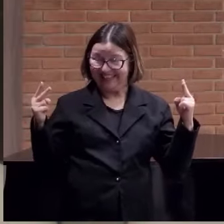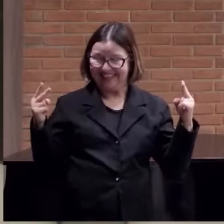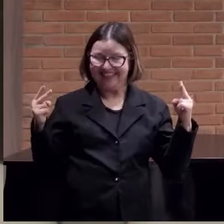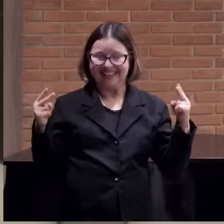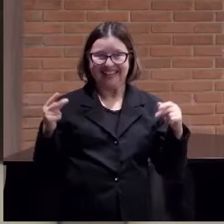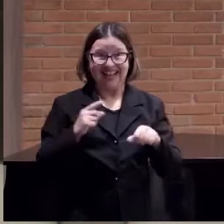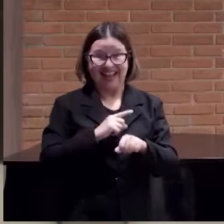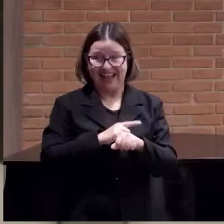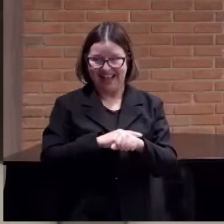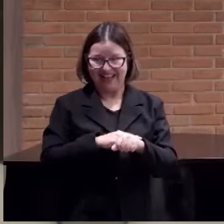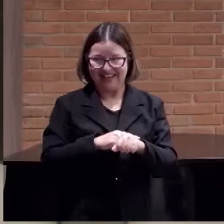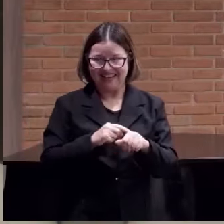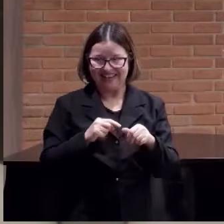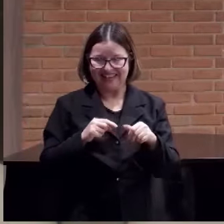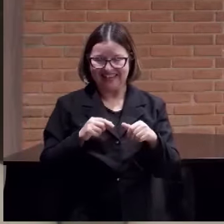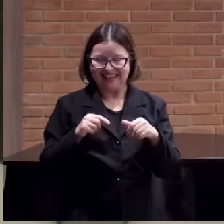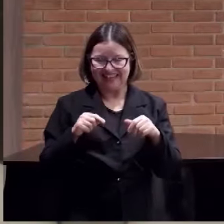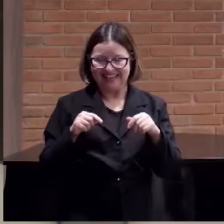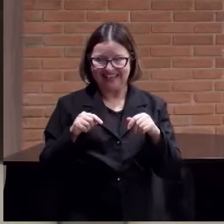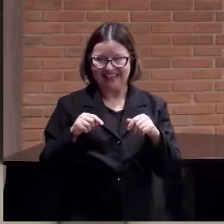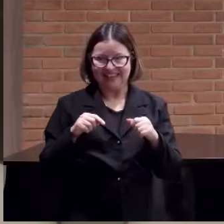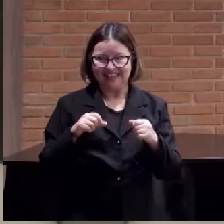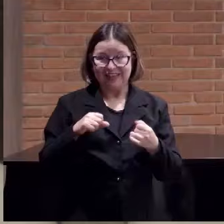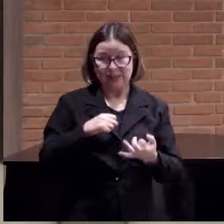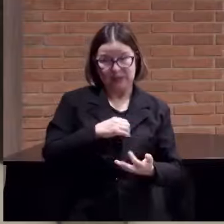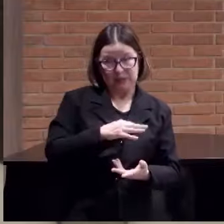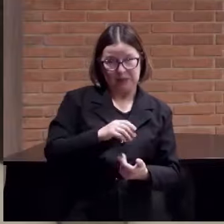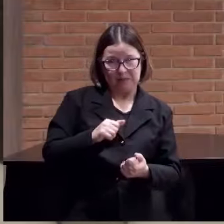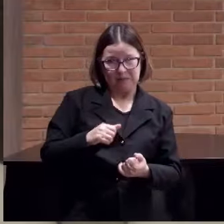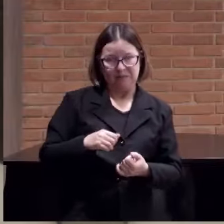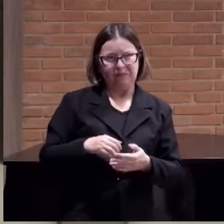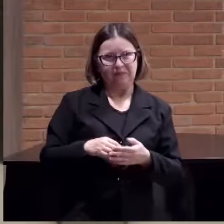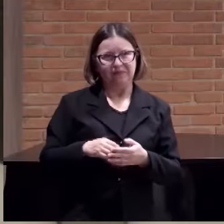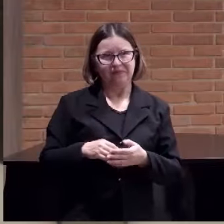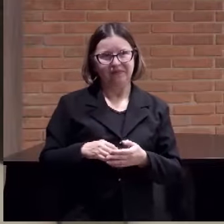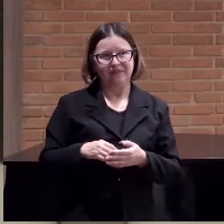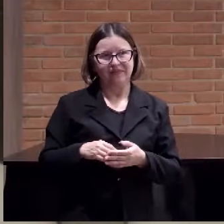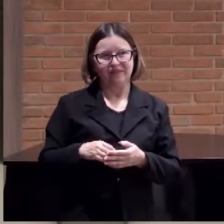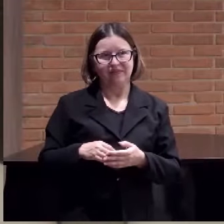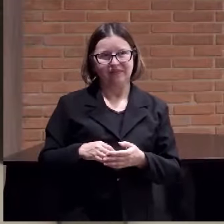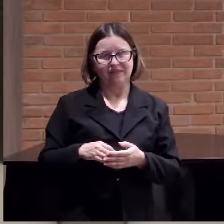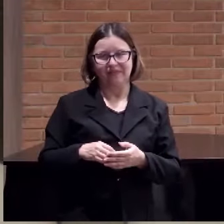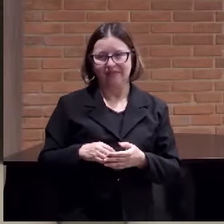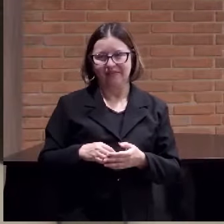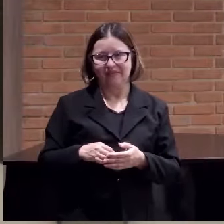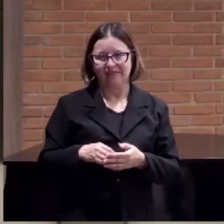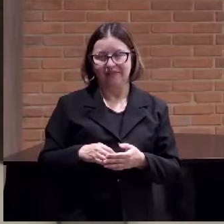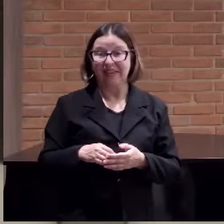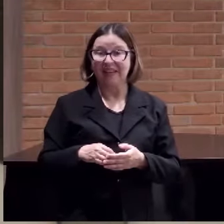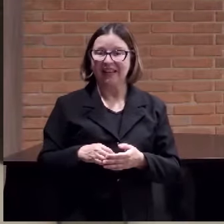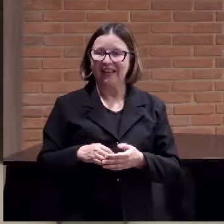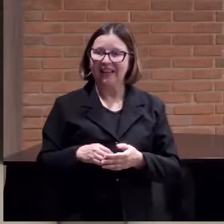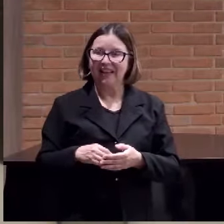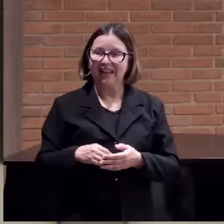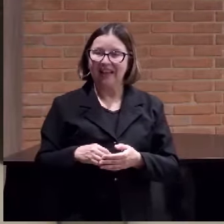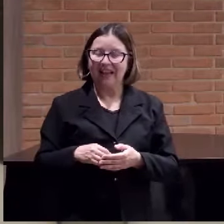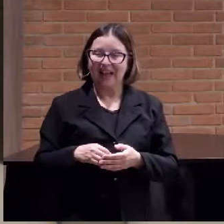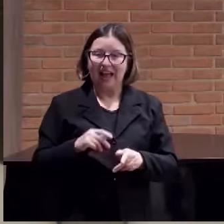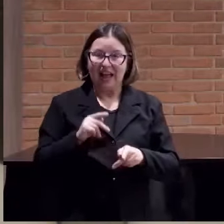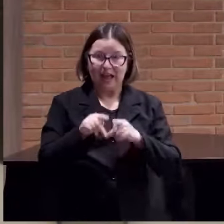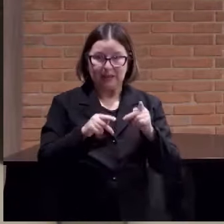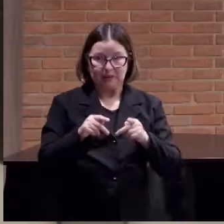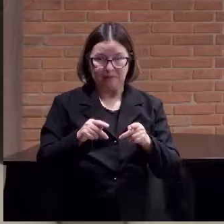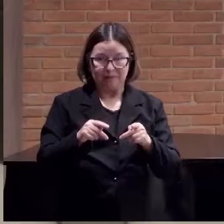A hora deste mundo, a hora deles, eles parecem estão tendo uma grande vitória. Mas, na verdade, eles estão tendo